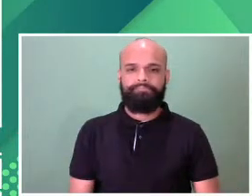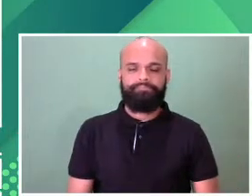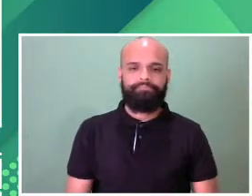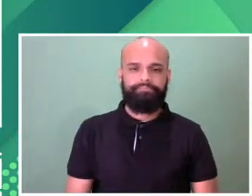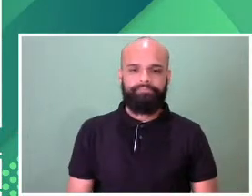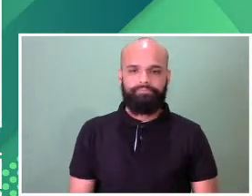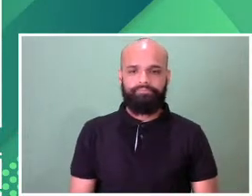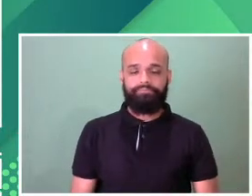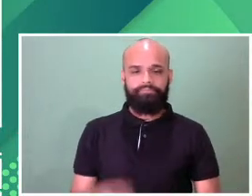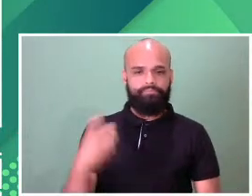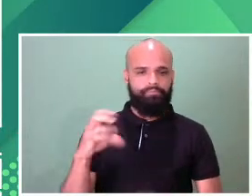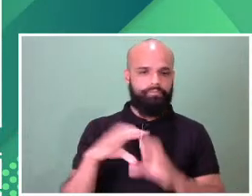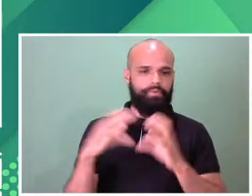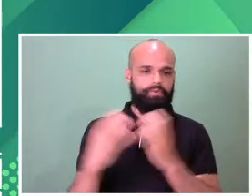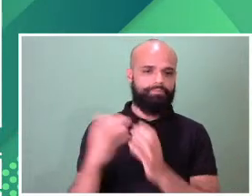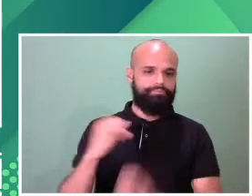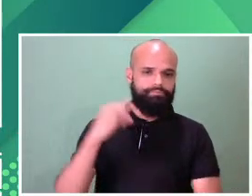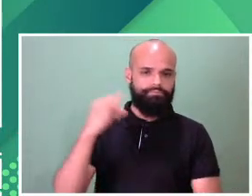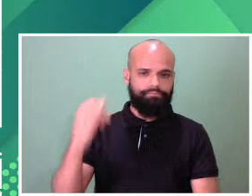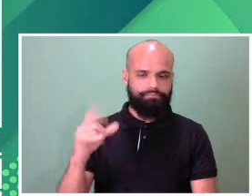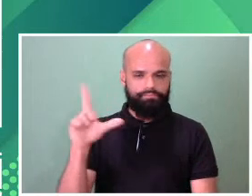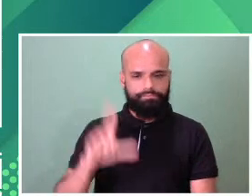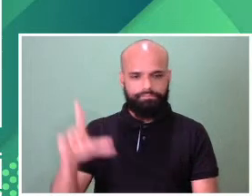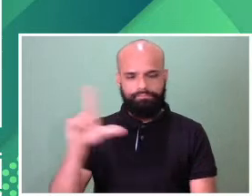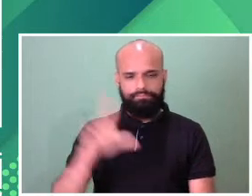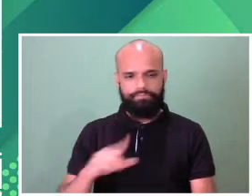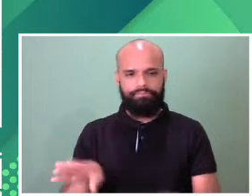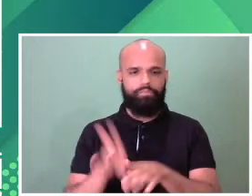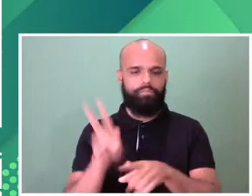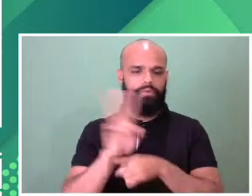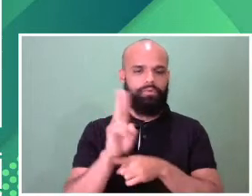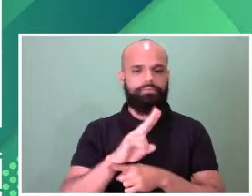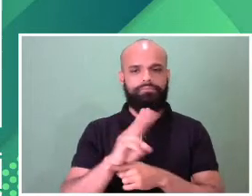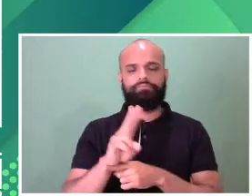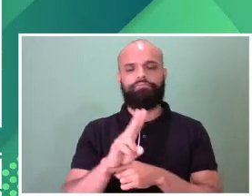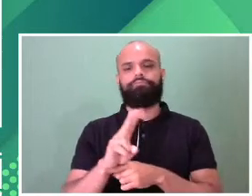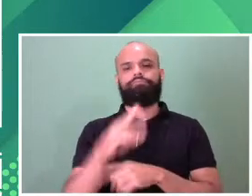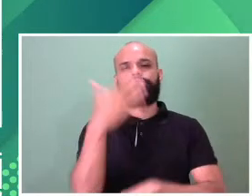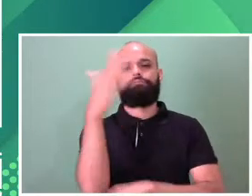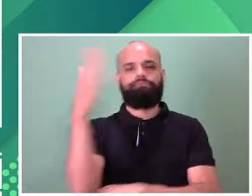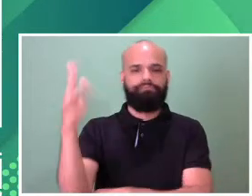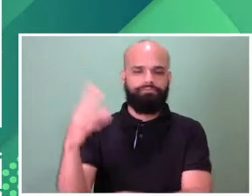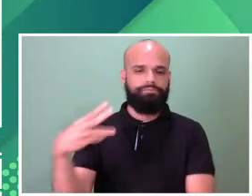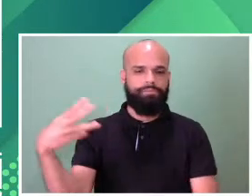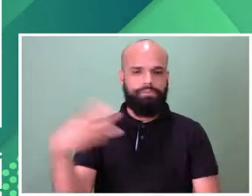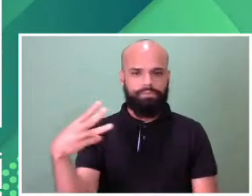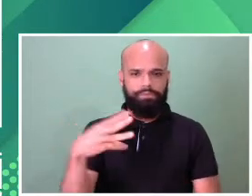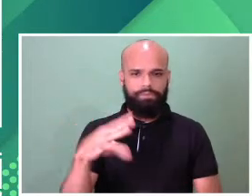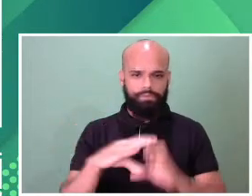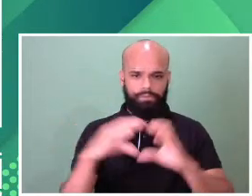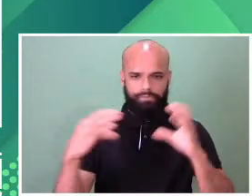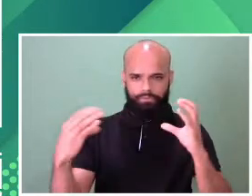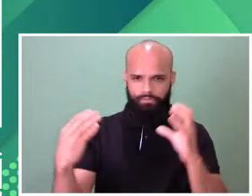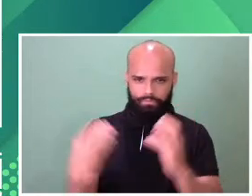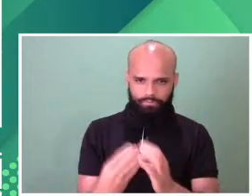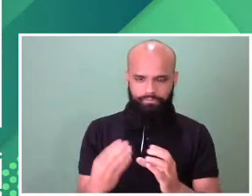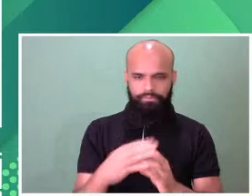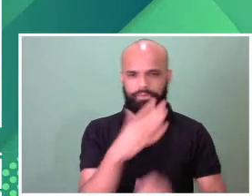O 5º Congresso Internacional de Literatura e Ecocrítica e a 3ª Conferência Bienal da ASLE Brasil